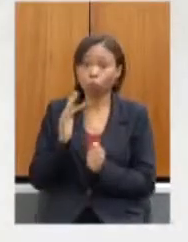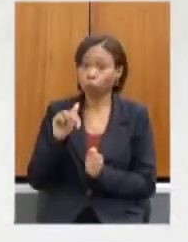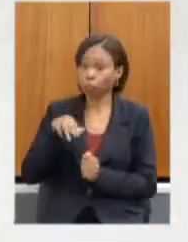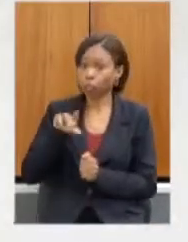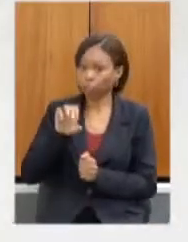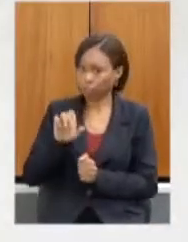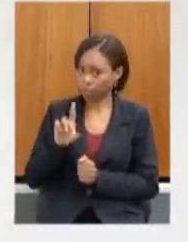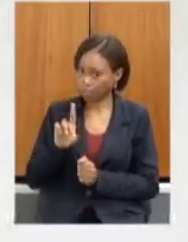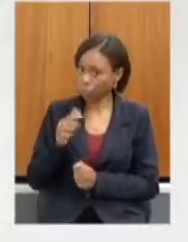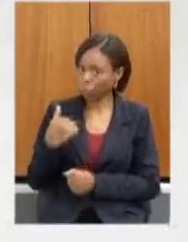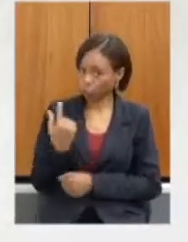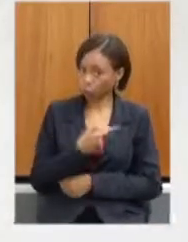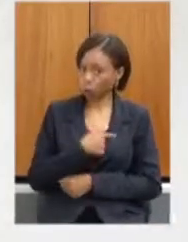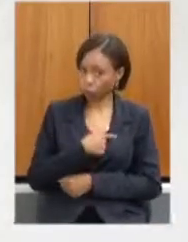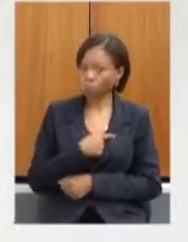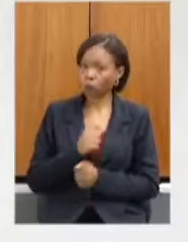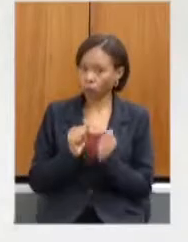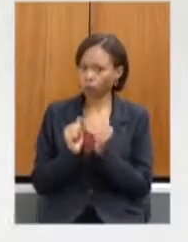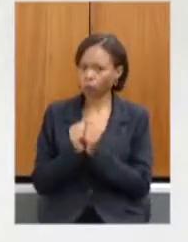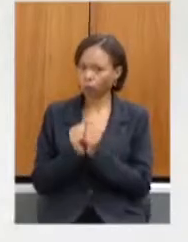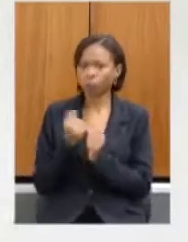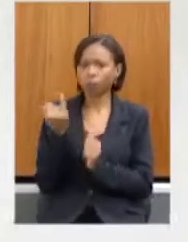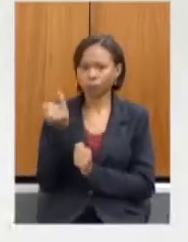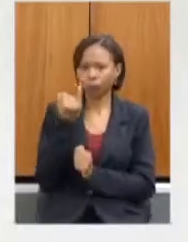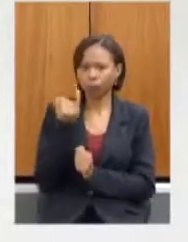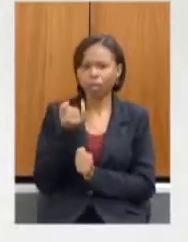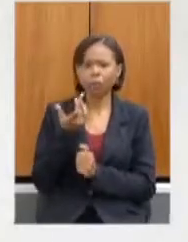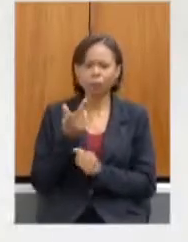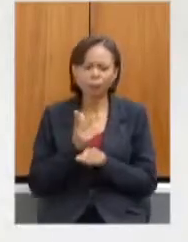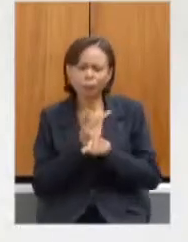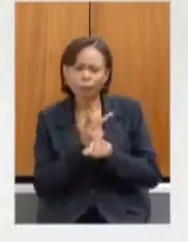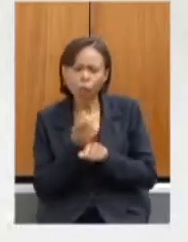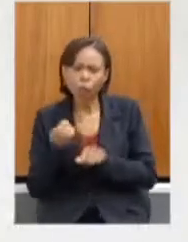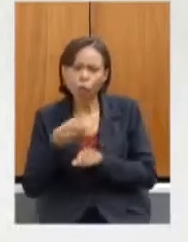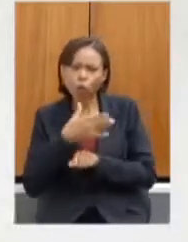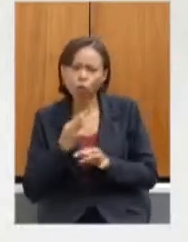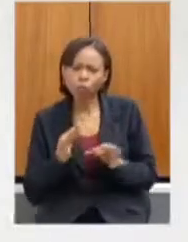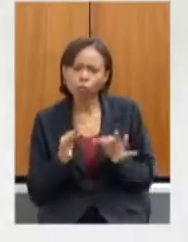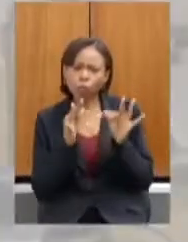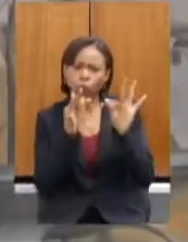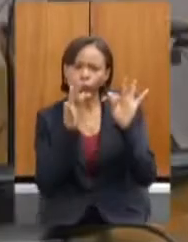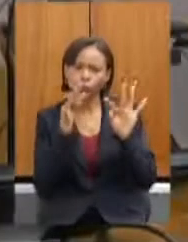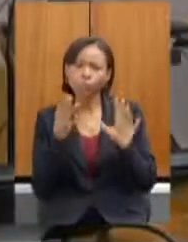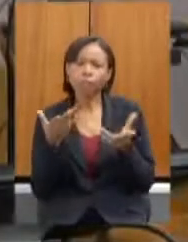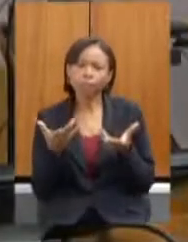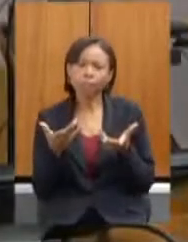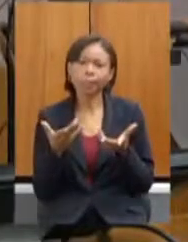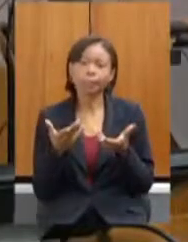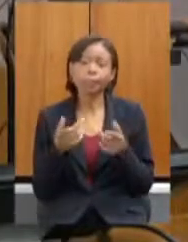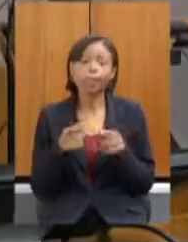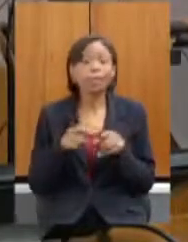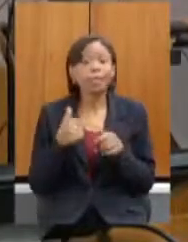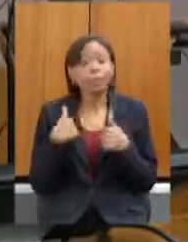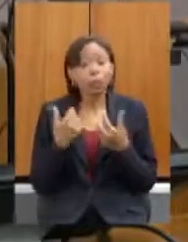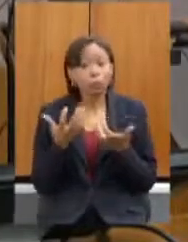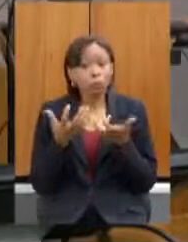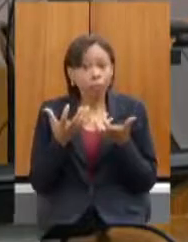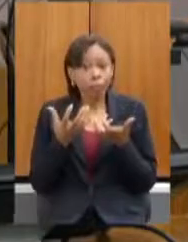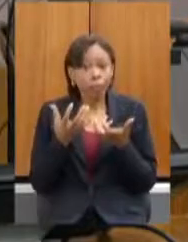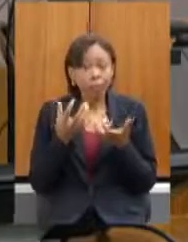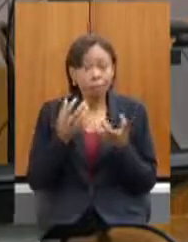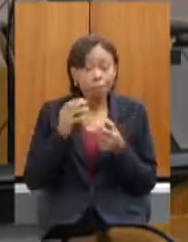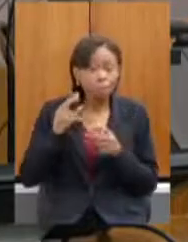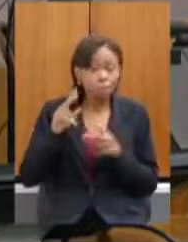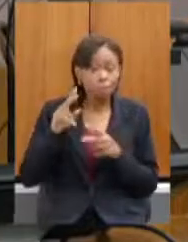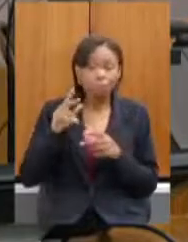nós é importante muito na busca de novas tecnologias de transferência de tecnologia e o que eu queria reforçar